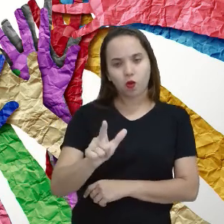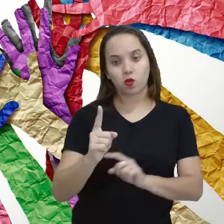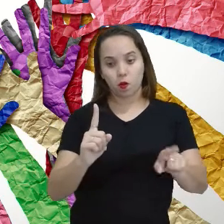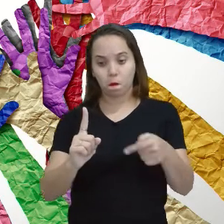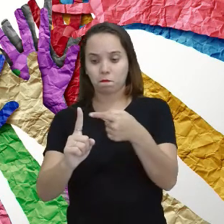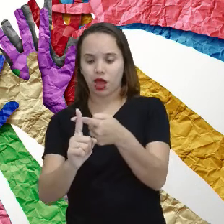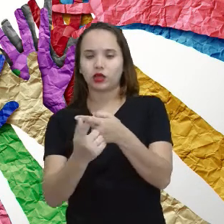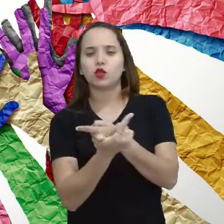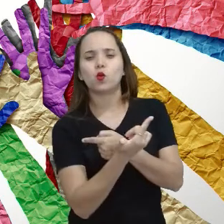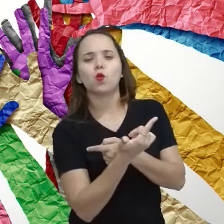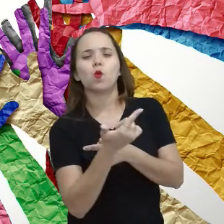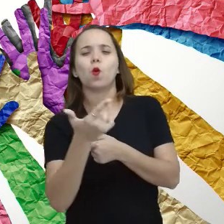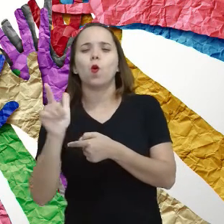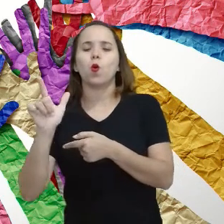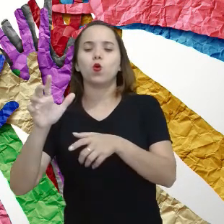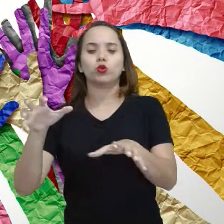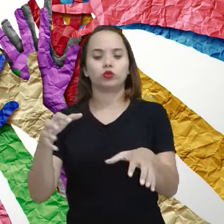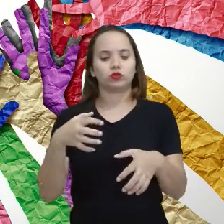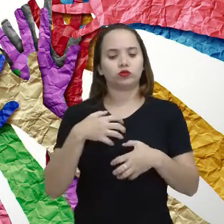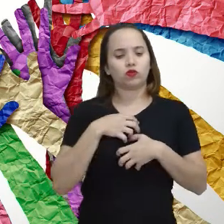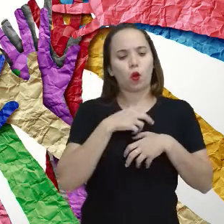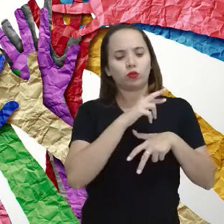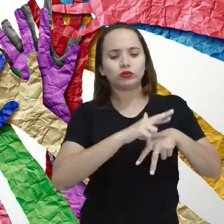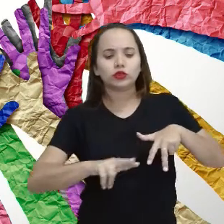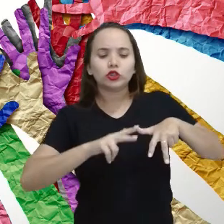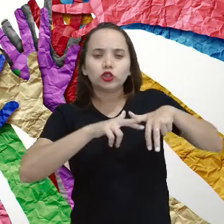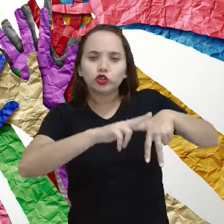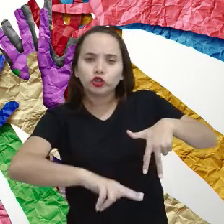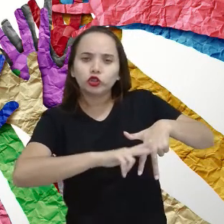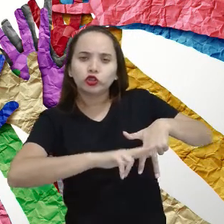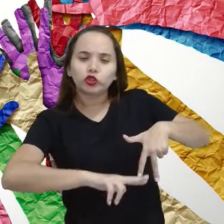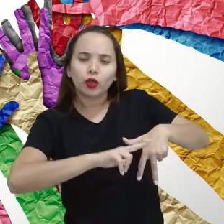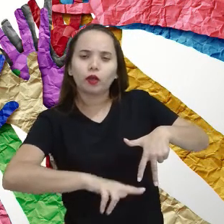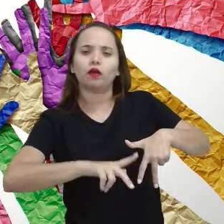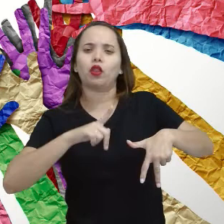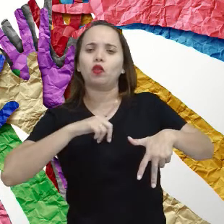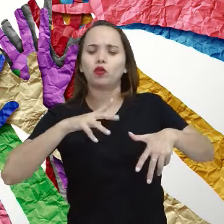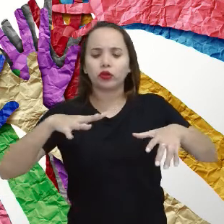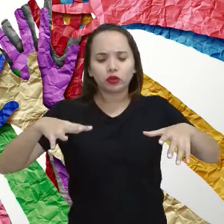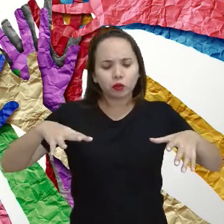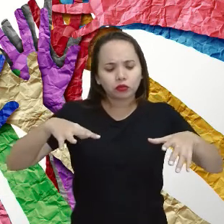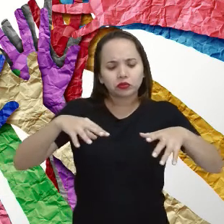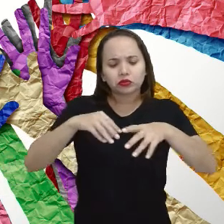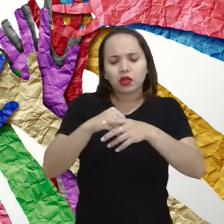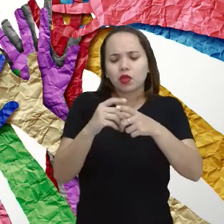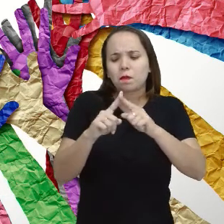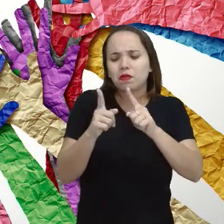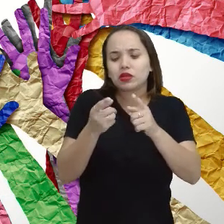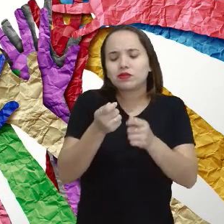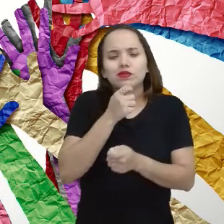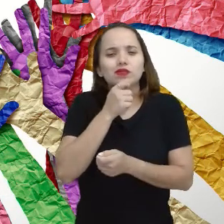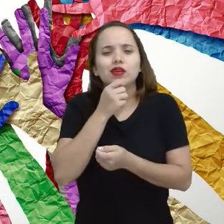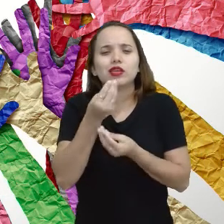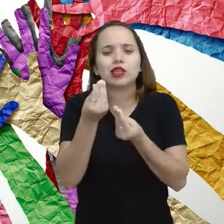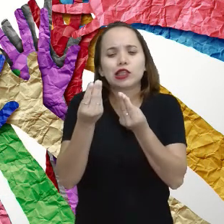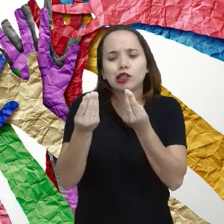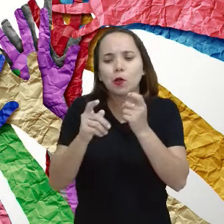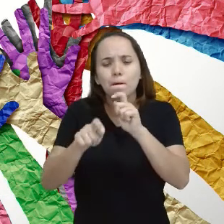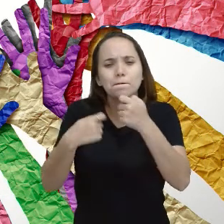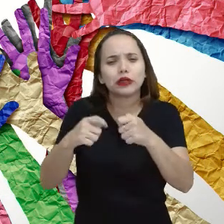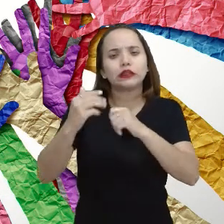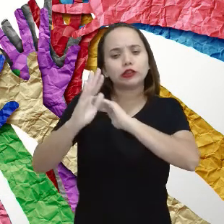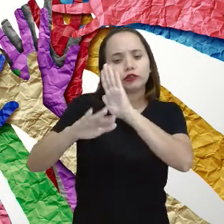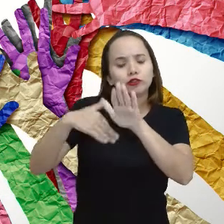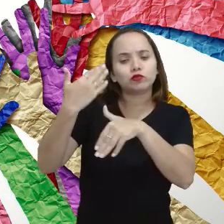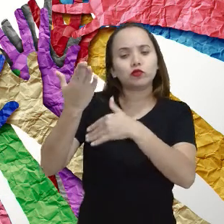gêneros que estão inclusos, né? E ainda estão, digamos assim, sendo debatidos e sendo desenvolvidos,